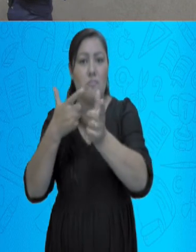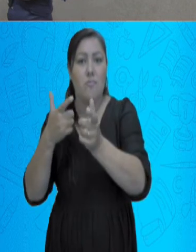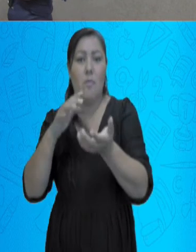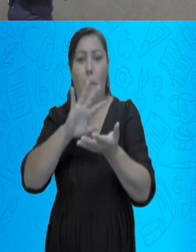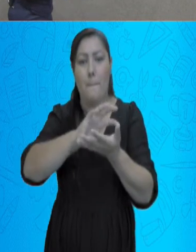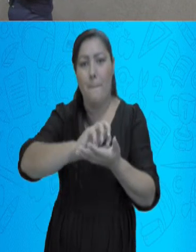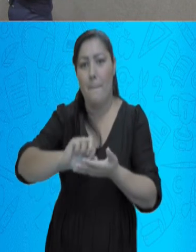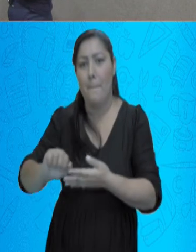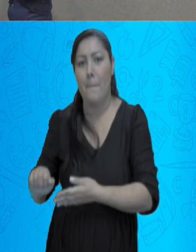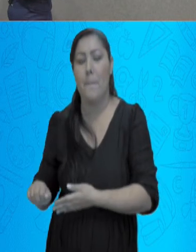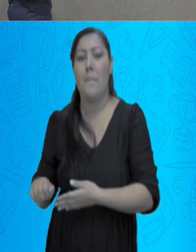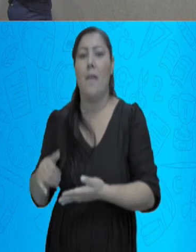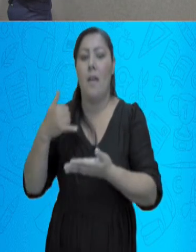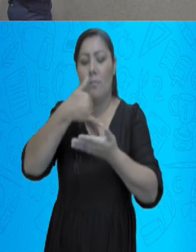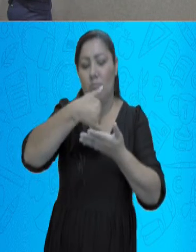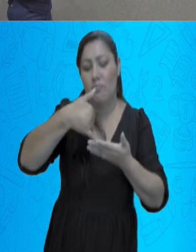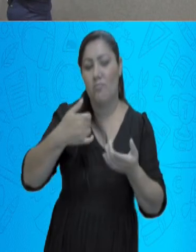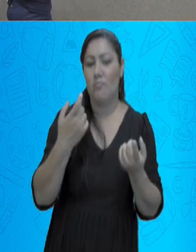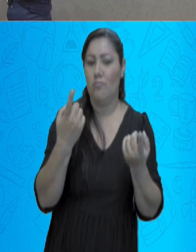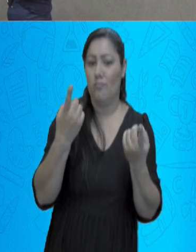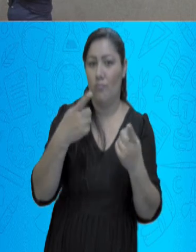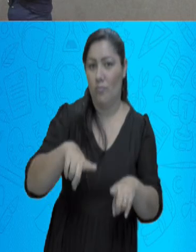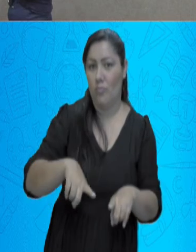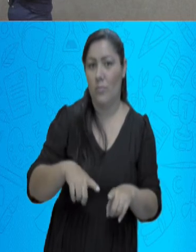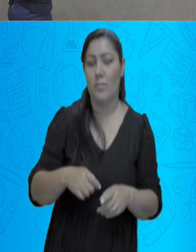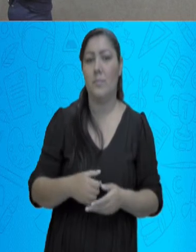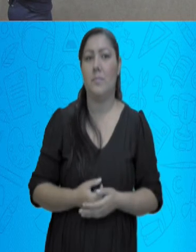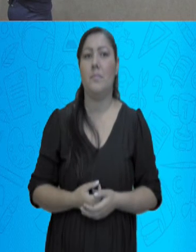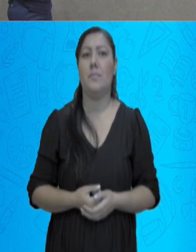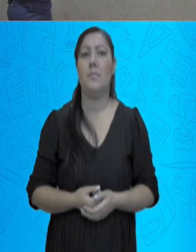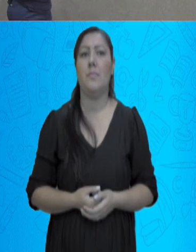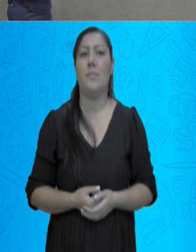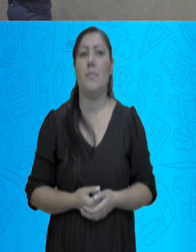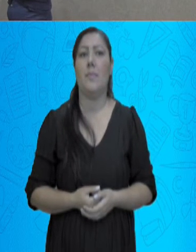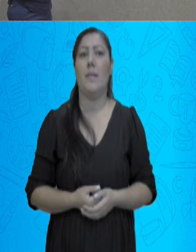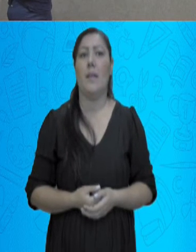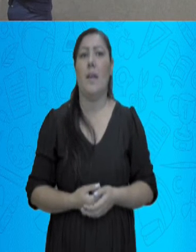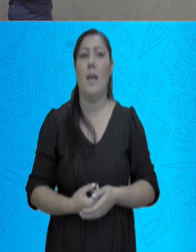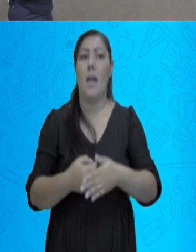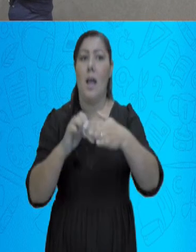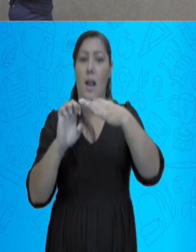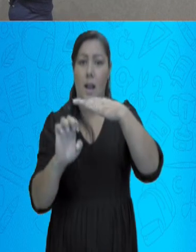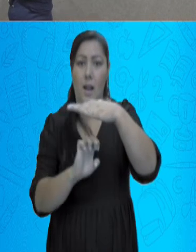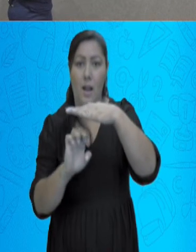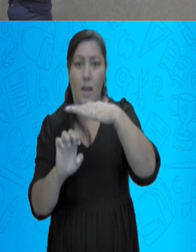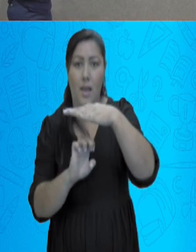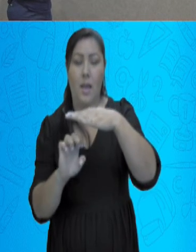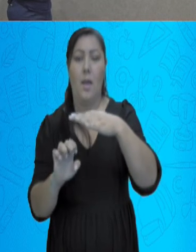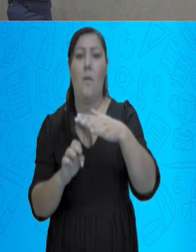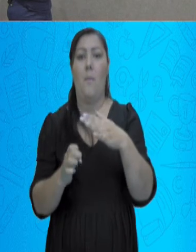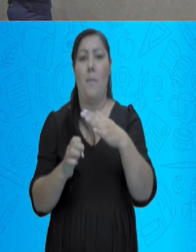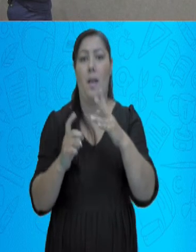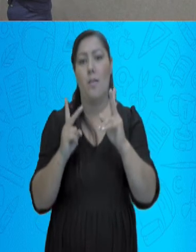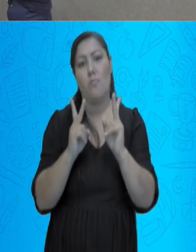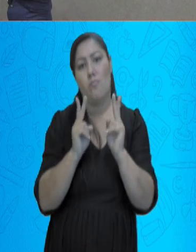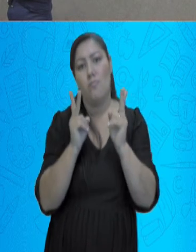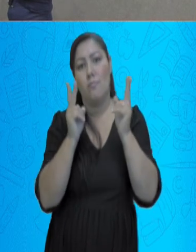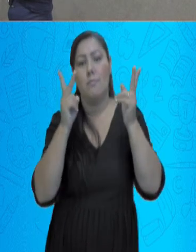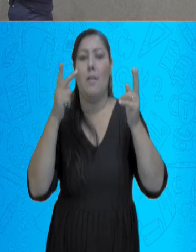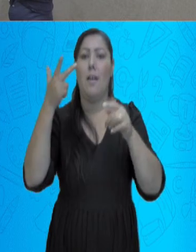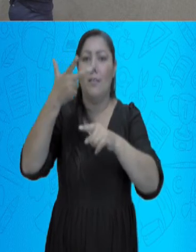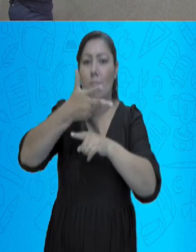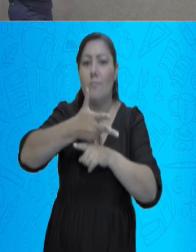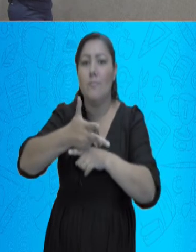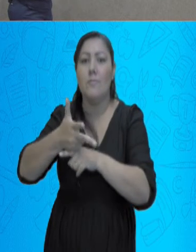as drogas e outros. No mercado fonográfico, é importante a gente entender, fonográfico, são